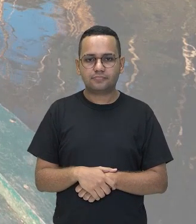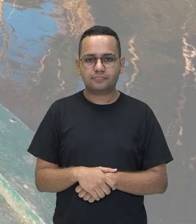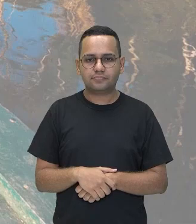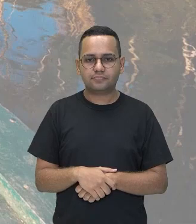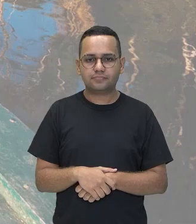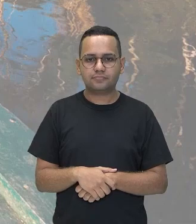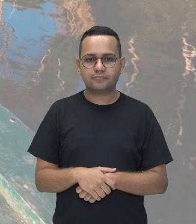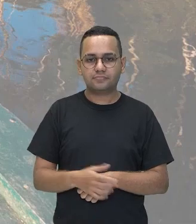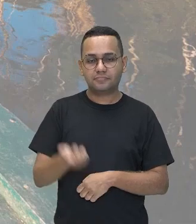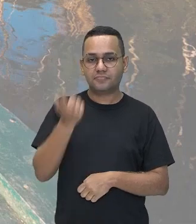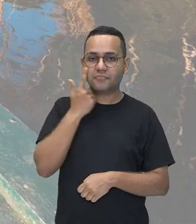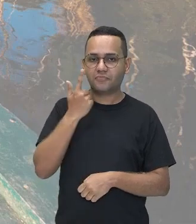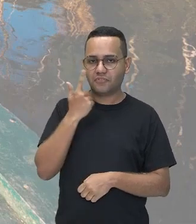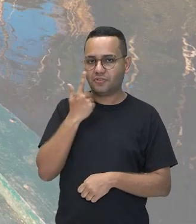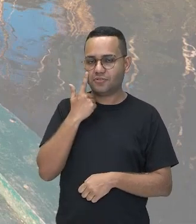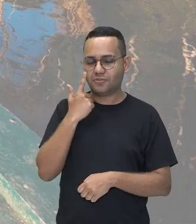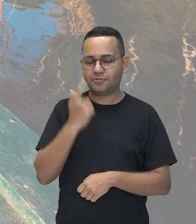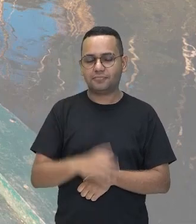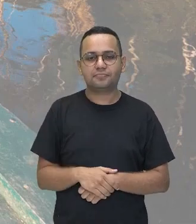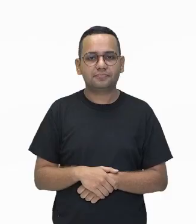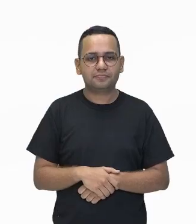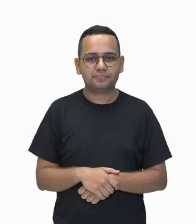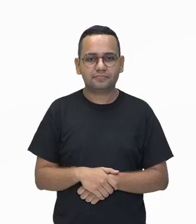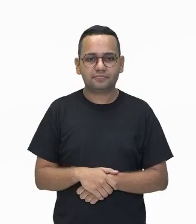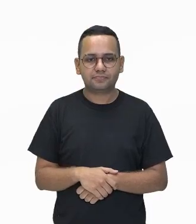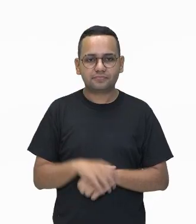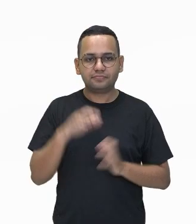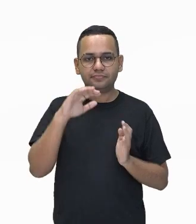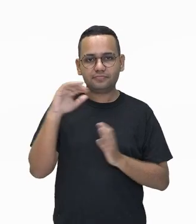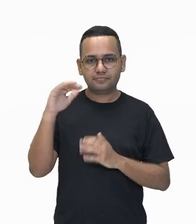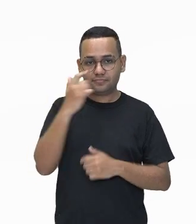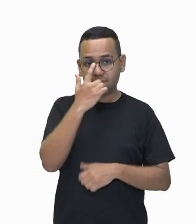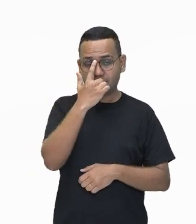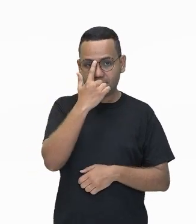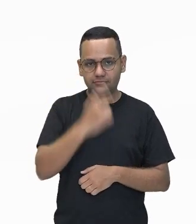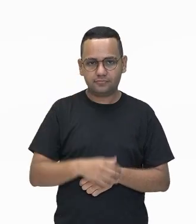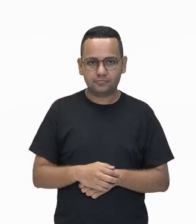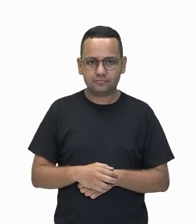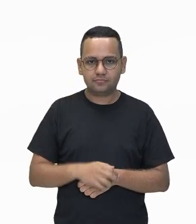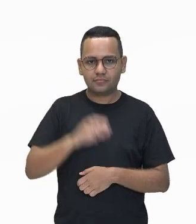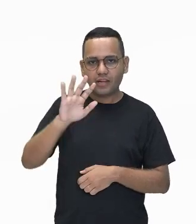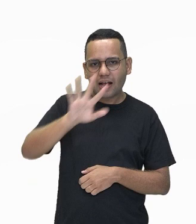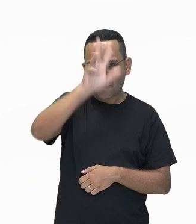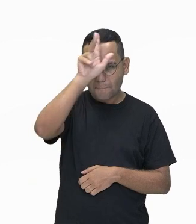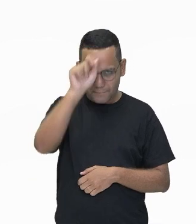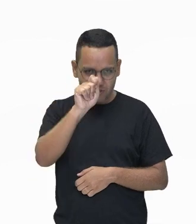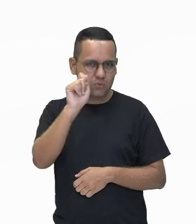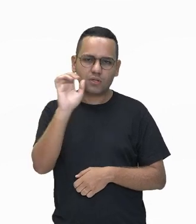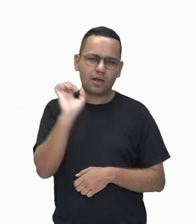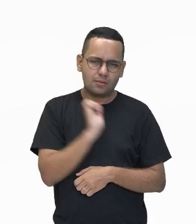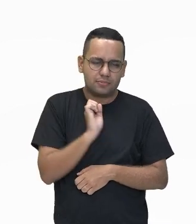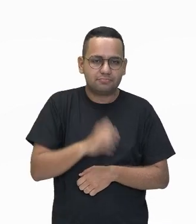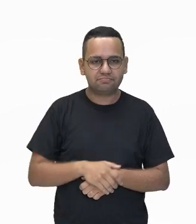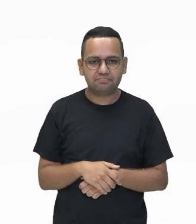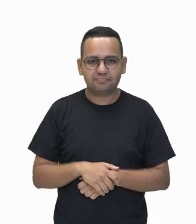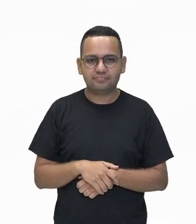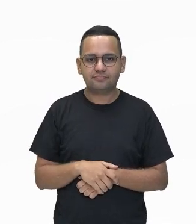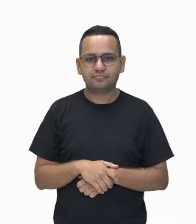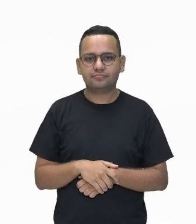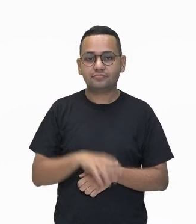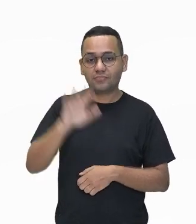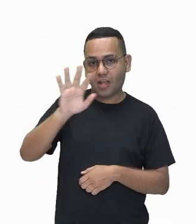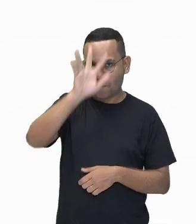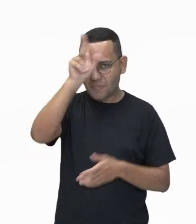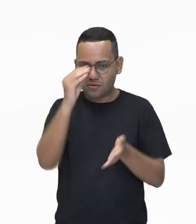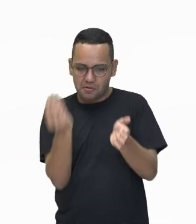então, nesta canoa e acompanha ali comigo. Olha só, nós temos então a letra do Amazonas, meu amor. Eu amo esse